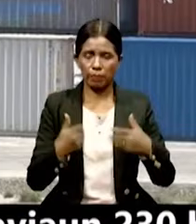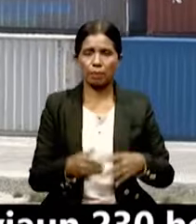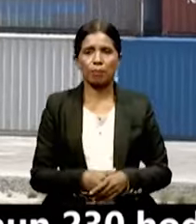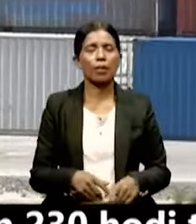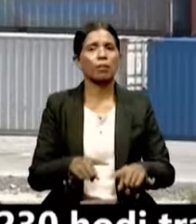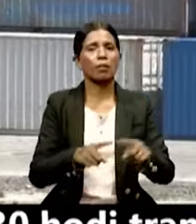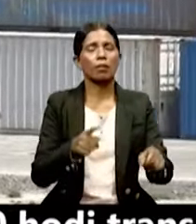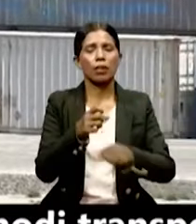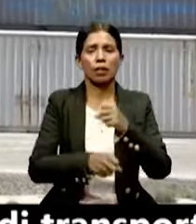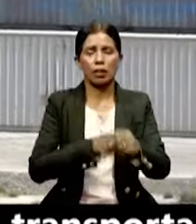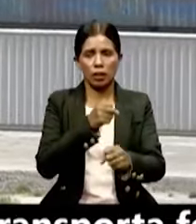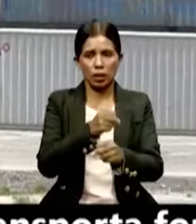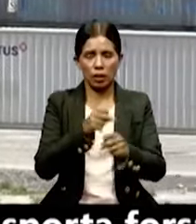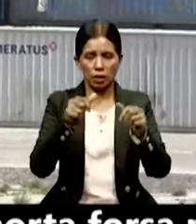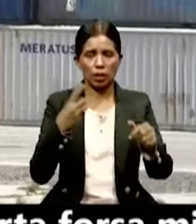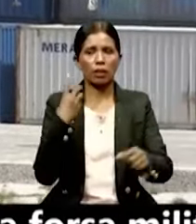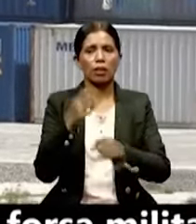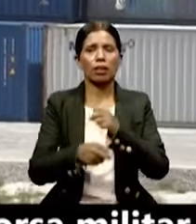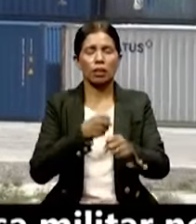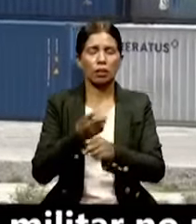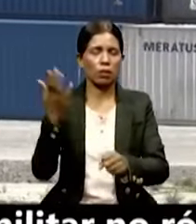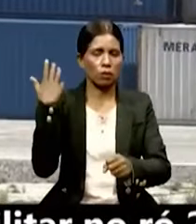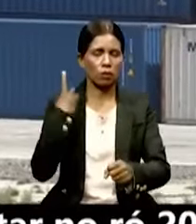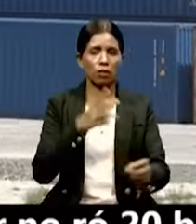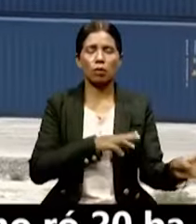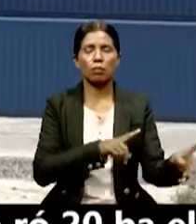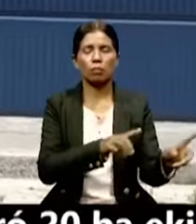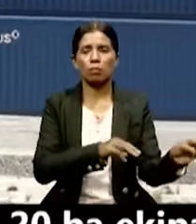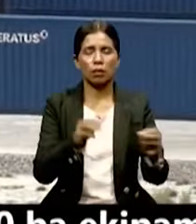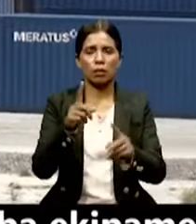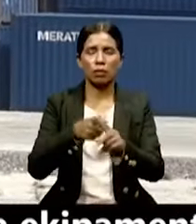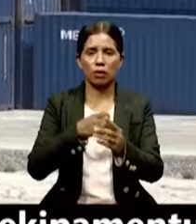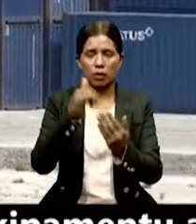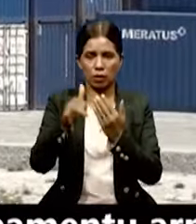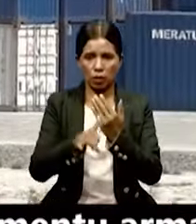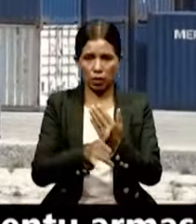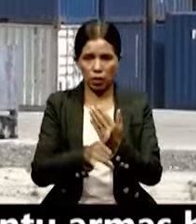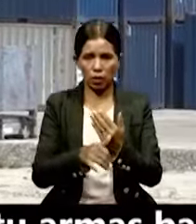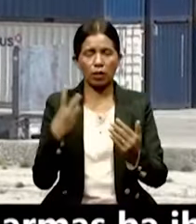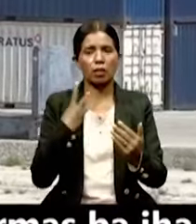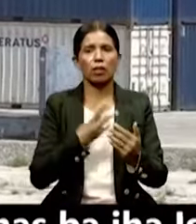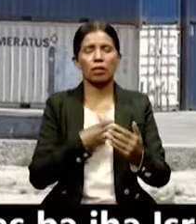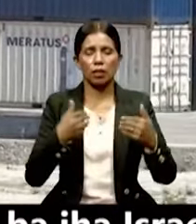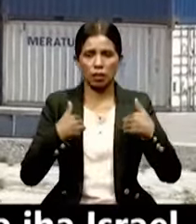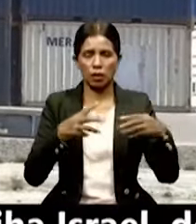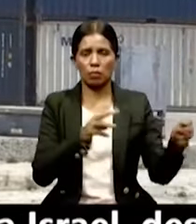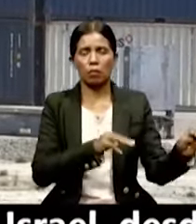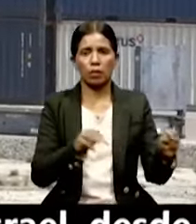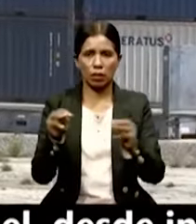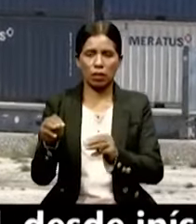Mas veja também tinha ainda neita tinha um quarto de mil que tinha para janeiro então em setembro fim de setembro não sei ia mudar se